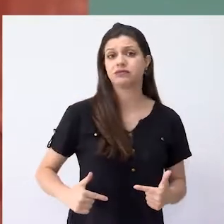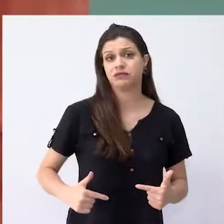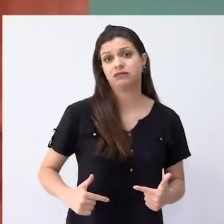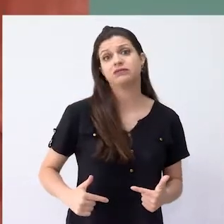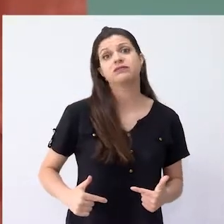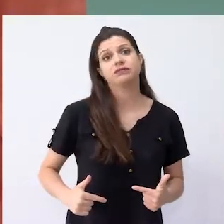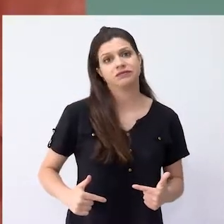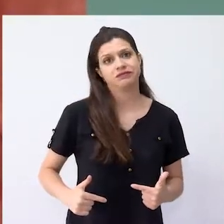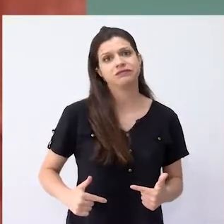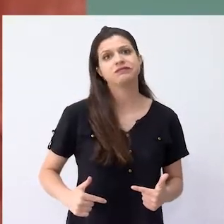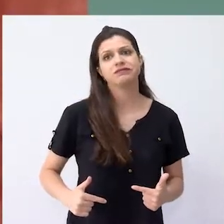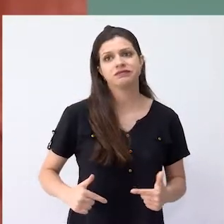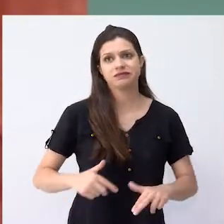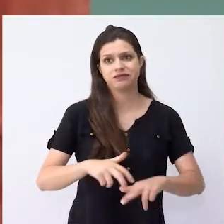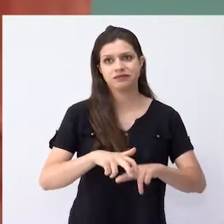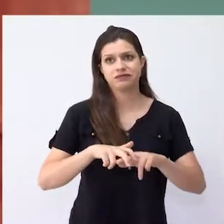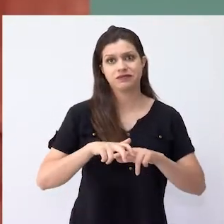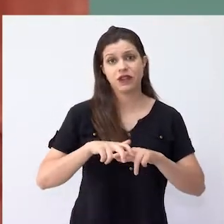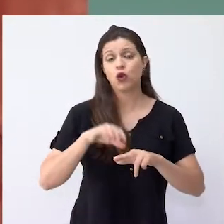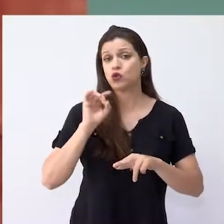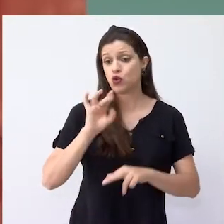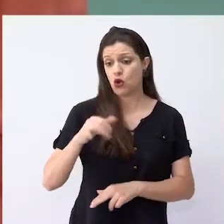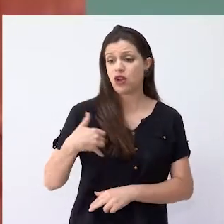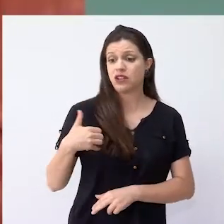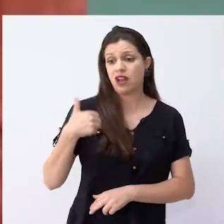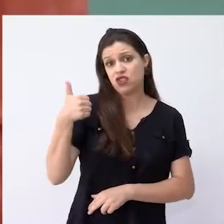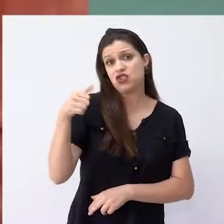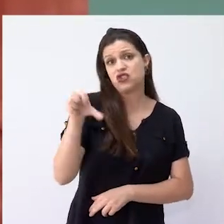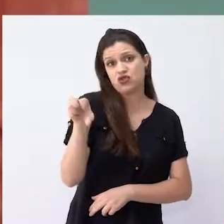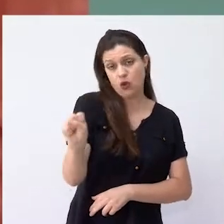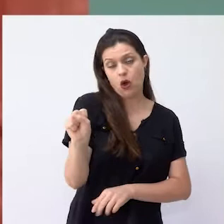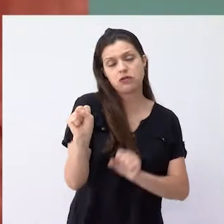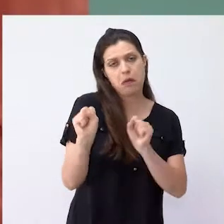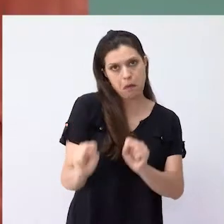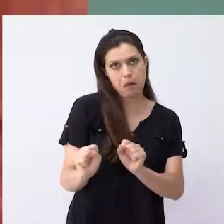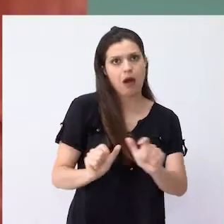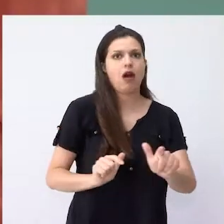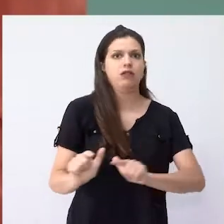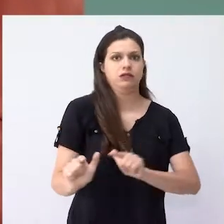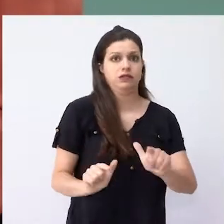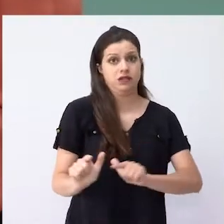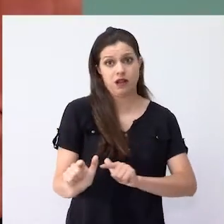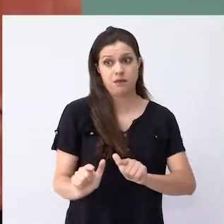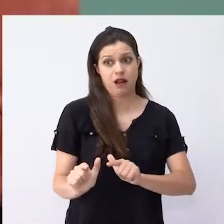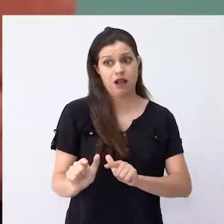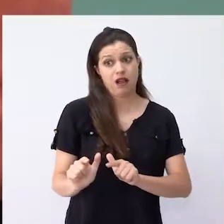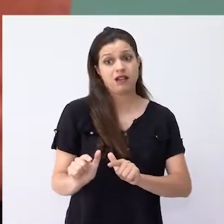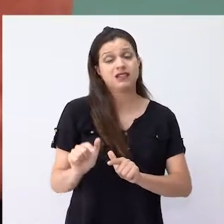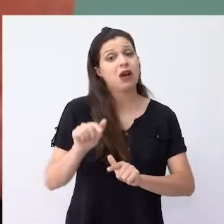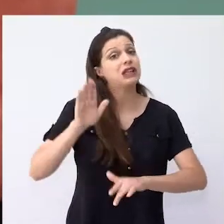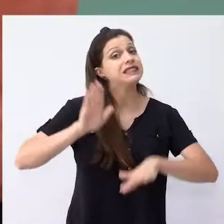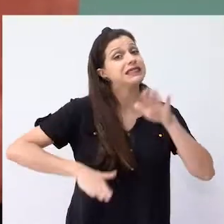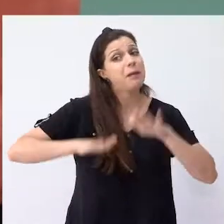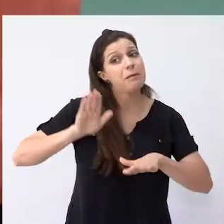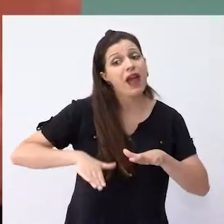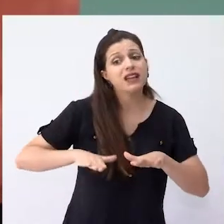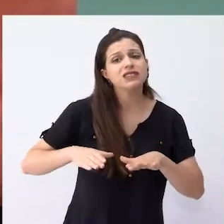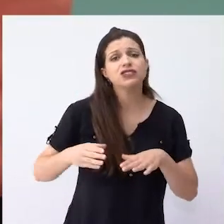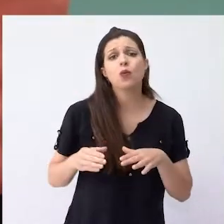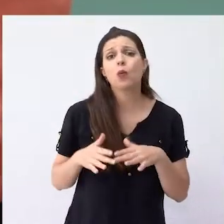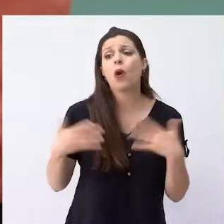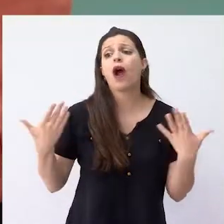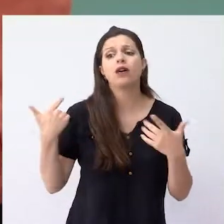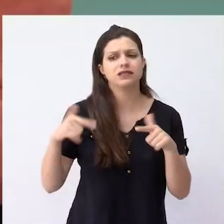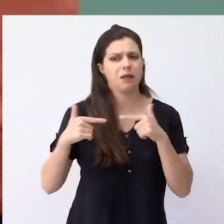colocado apenas para pessoas a partir de 18 anos, que é a maioridade civil aqui no Brasil. Então, dependendo do tipo de atividade que a